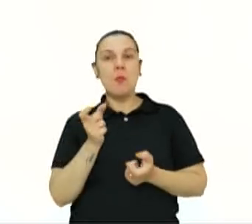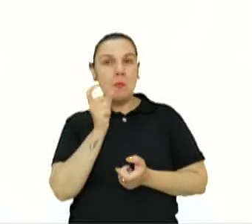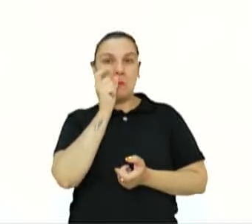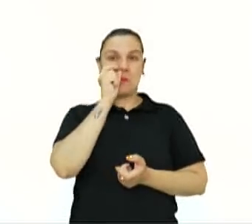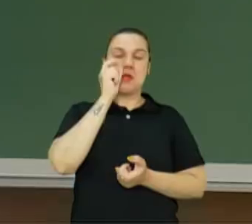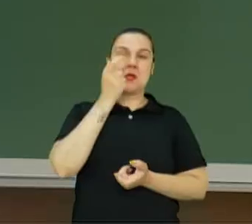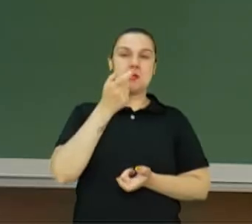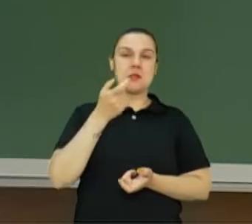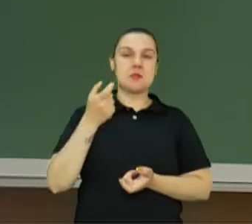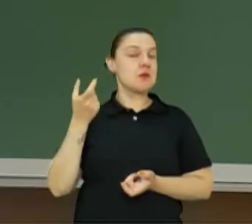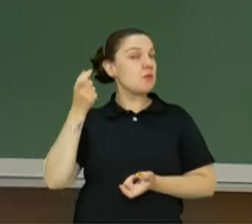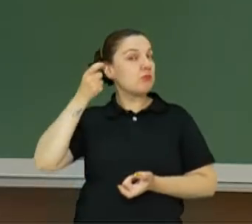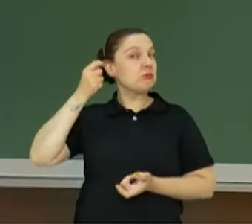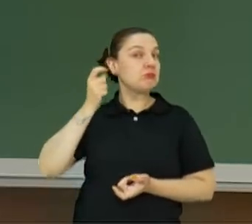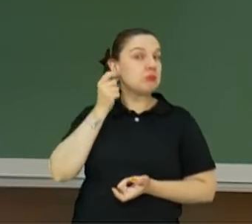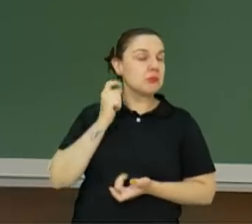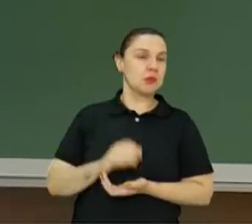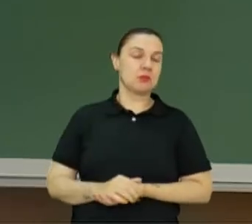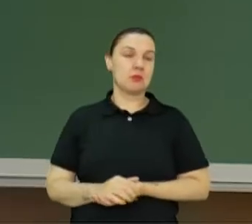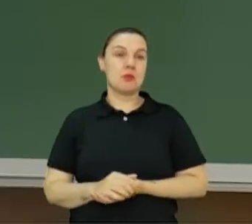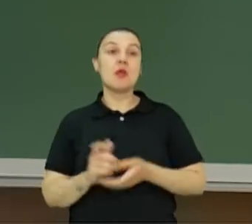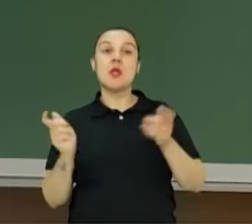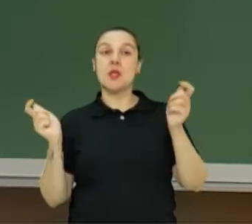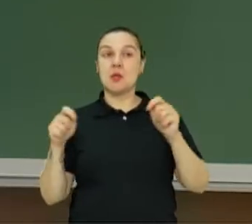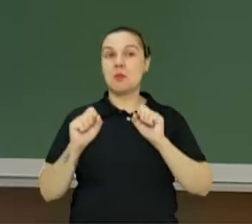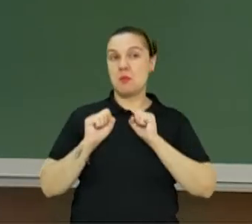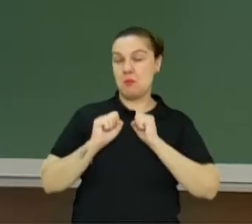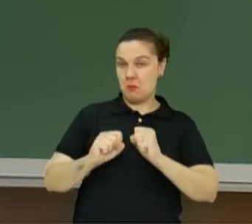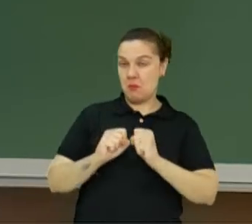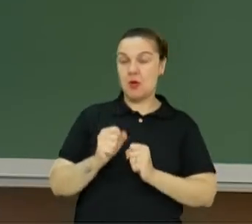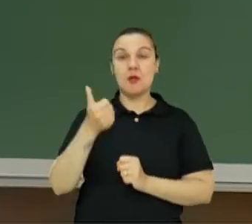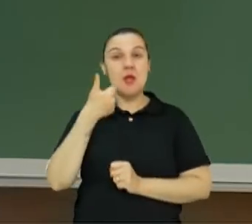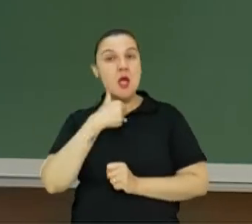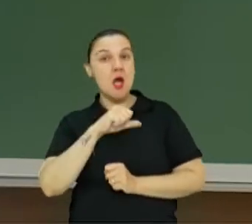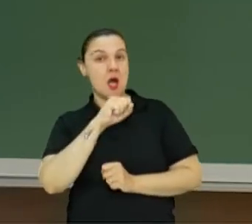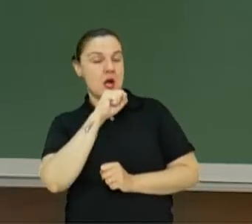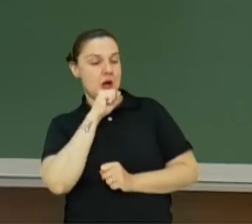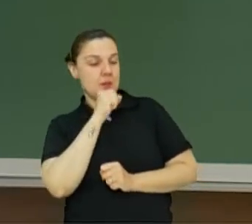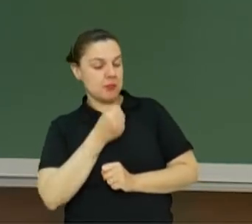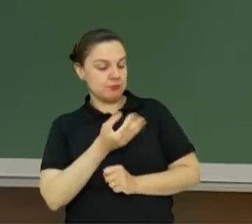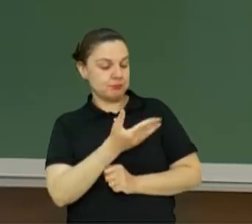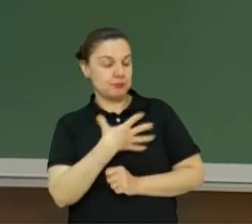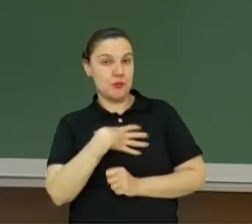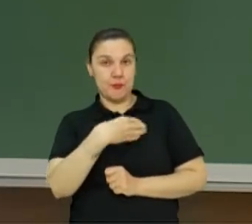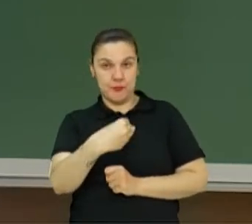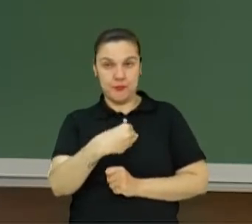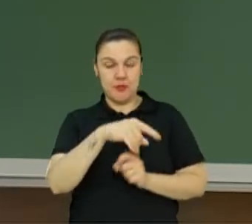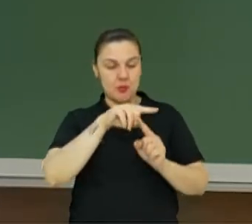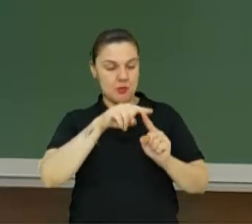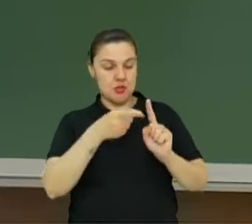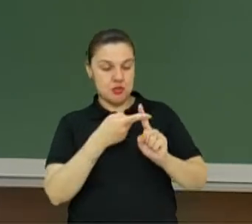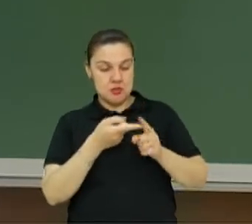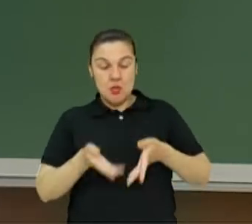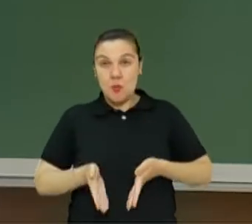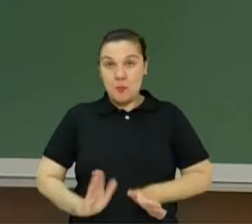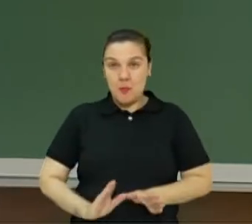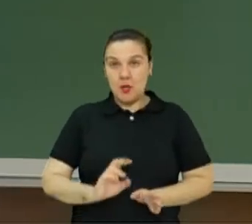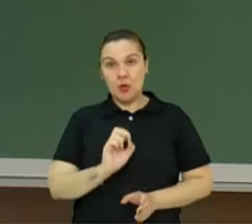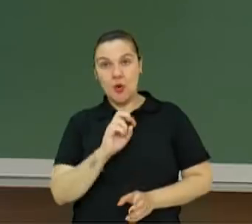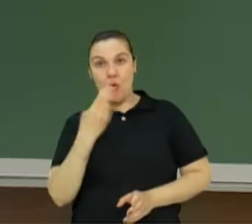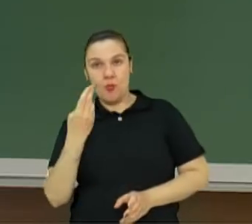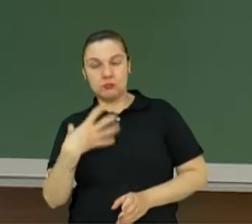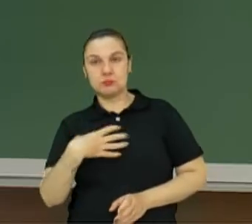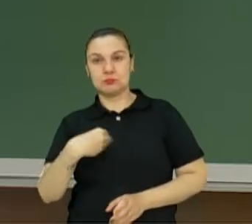um brinco. E pode ser ainda da mãe para o filho, na gestação, no parto ou